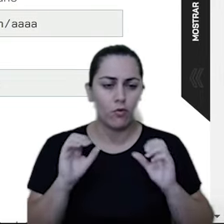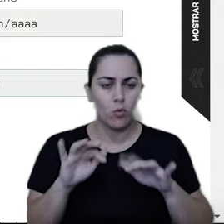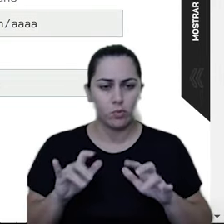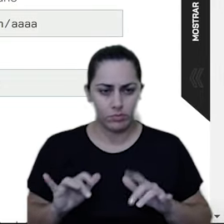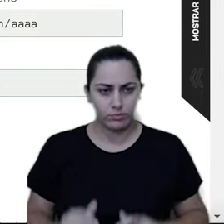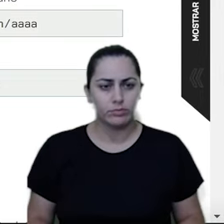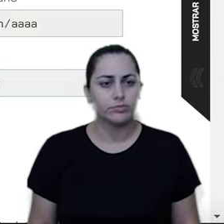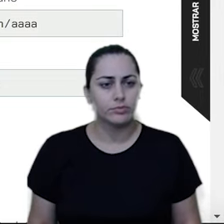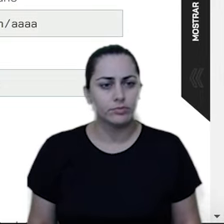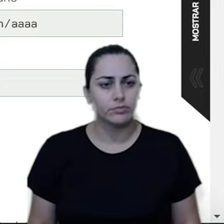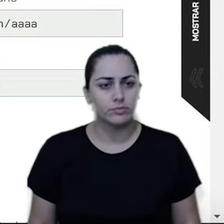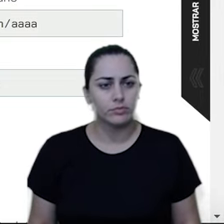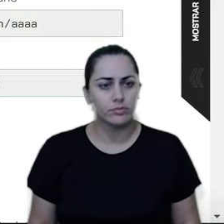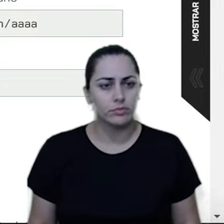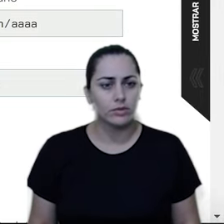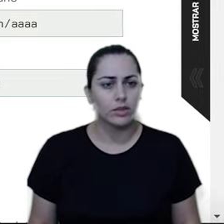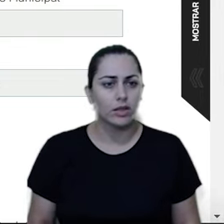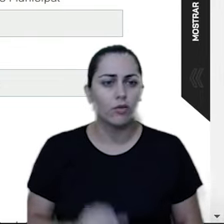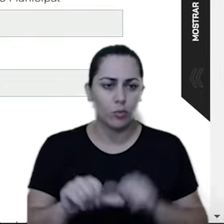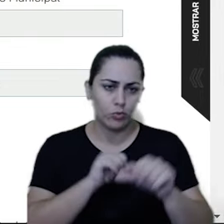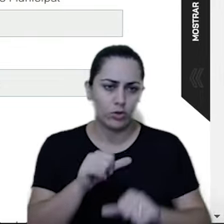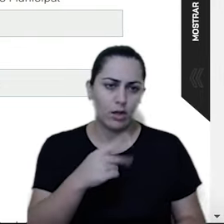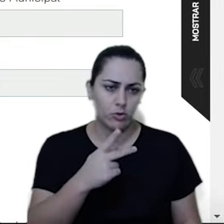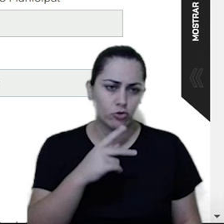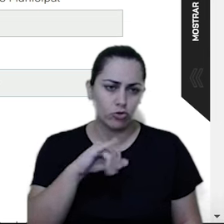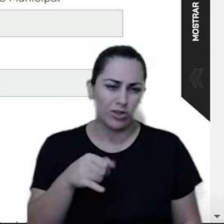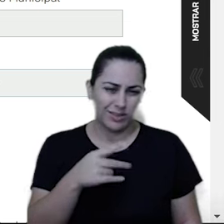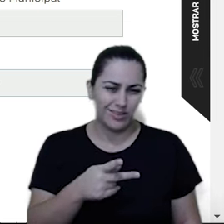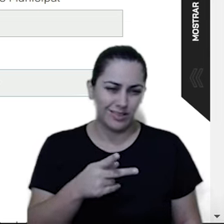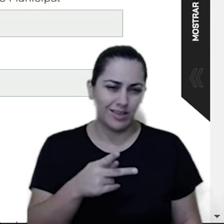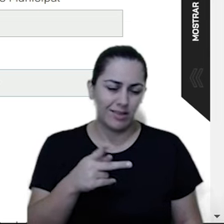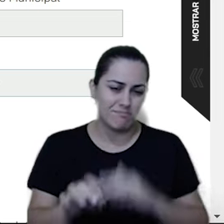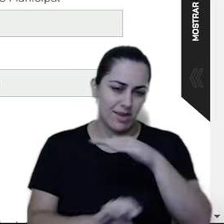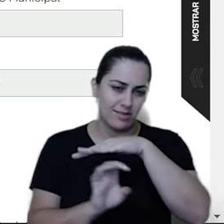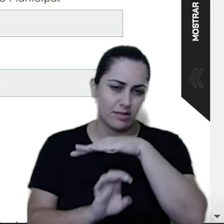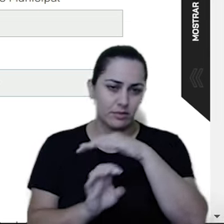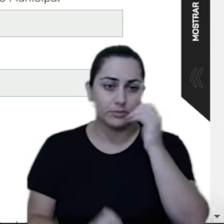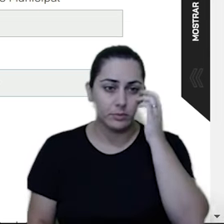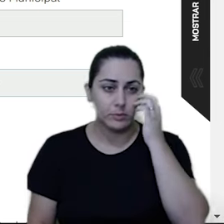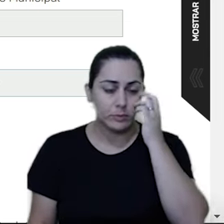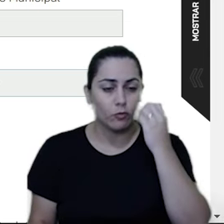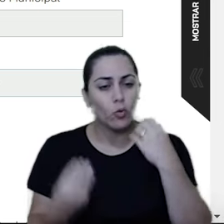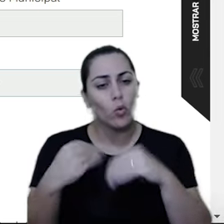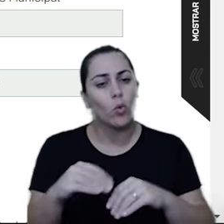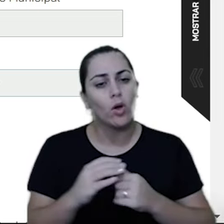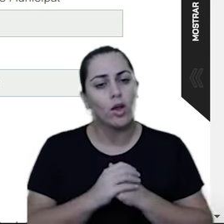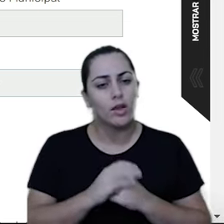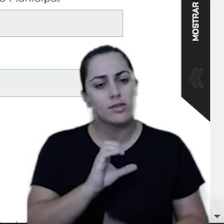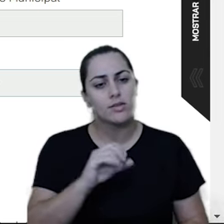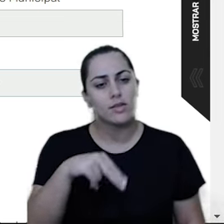várias informações ali então eu vou colocar aqui pessoa física né pessoal acho que não tem muito para ó vou colocar aqui o